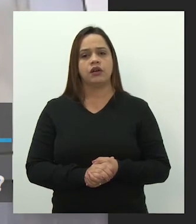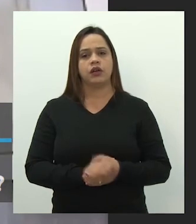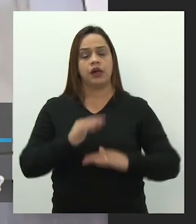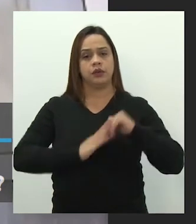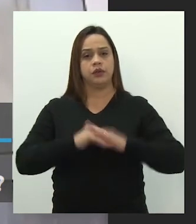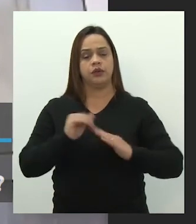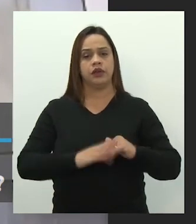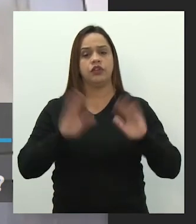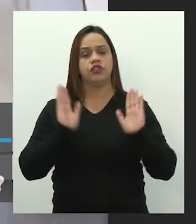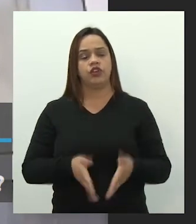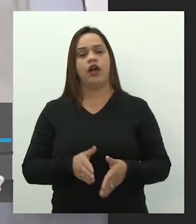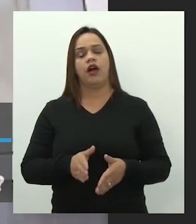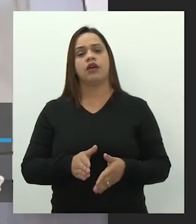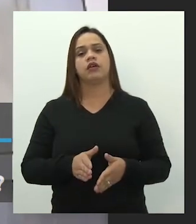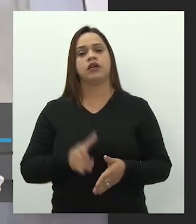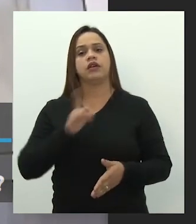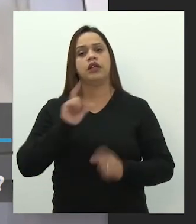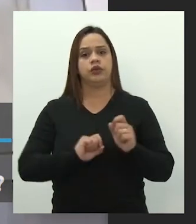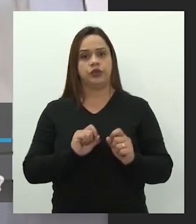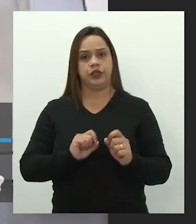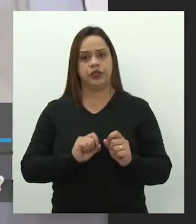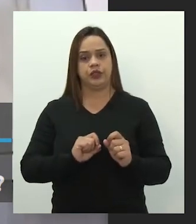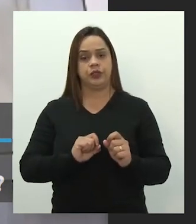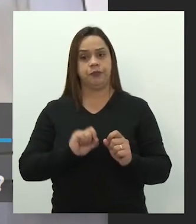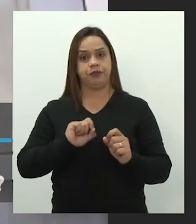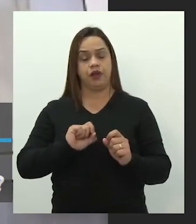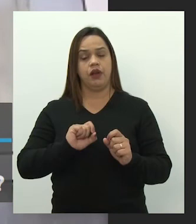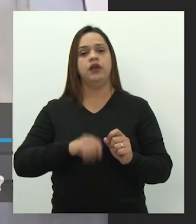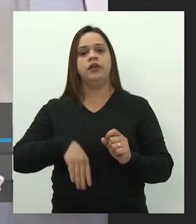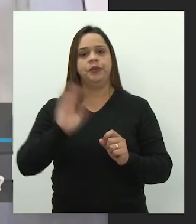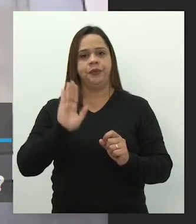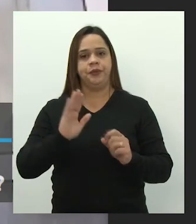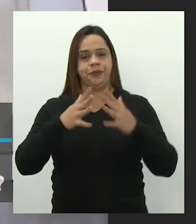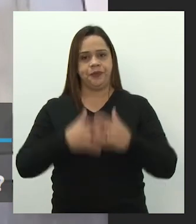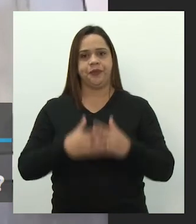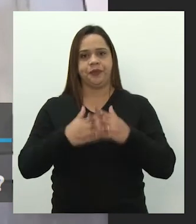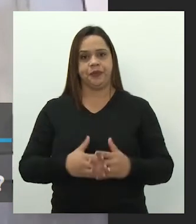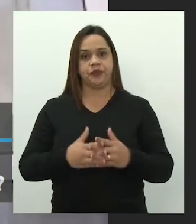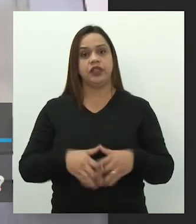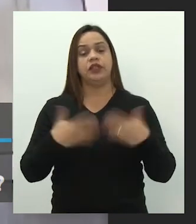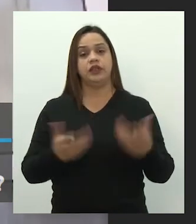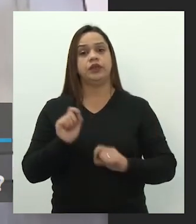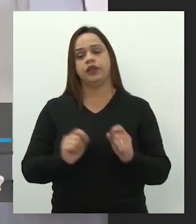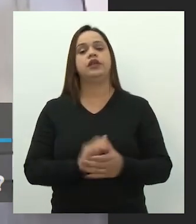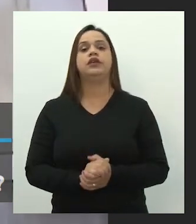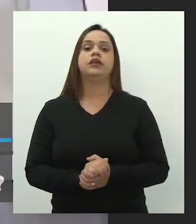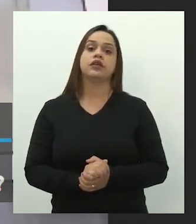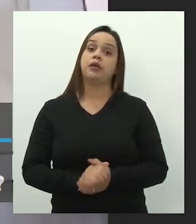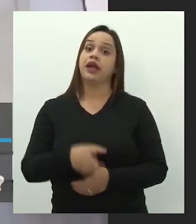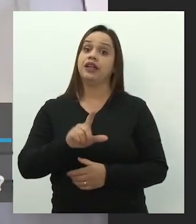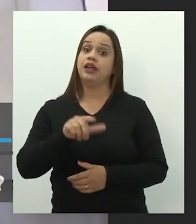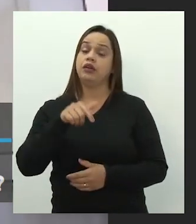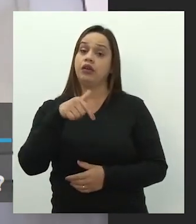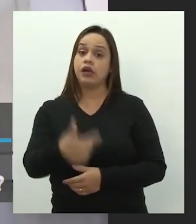ela já ganha um grau de complexidade maior, tá? Para que, então, no quinto